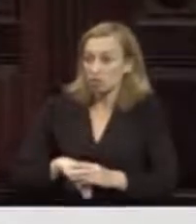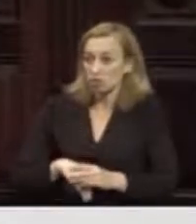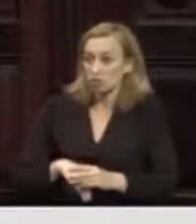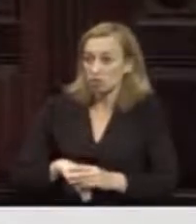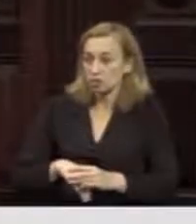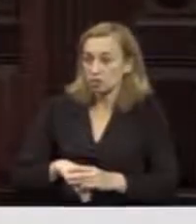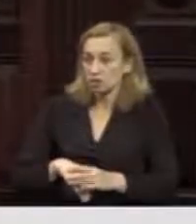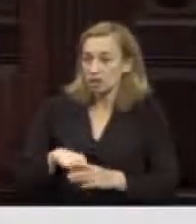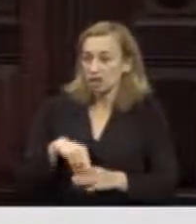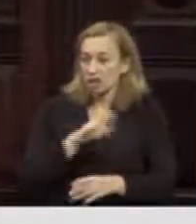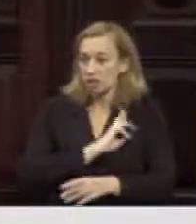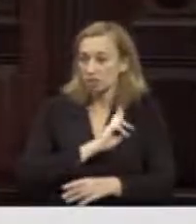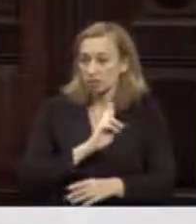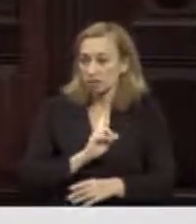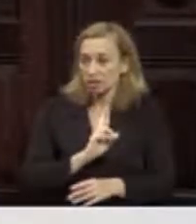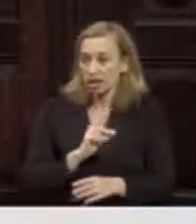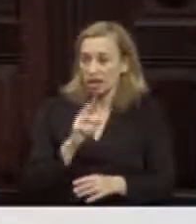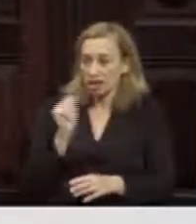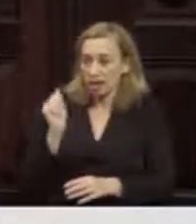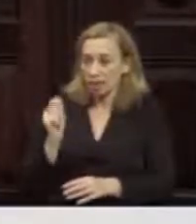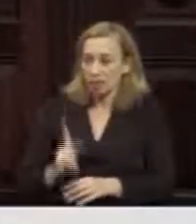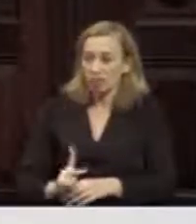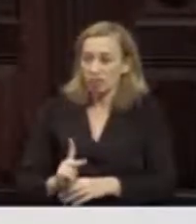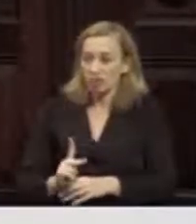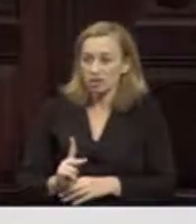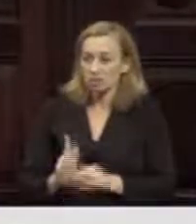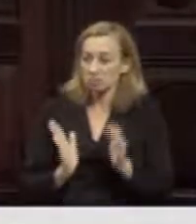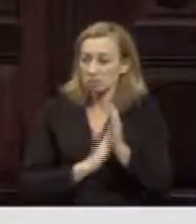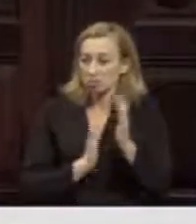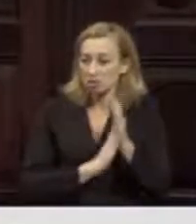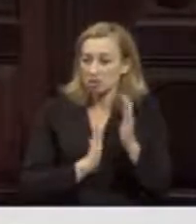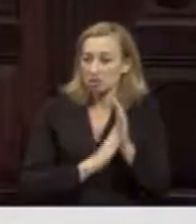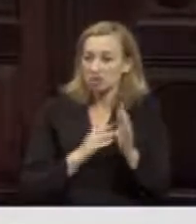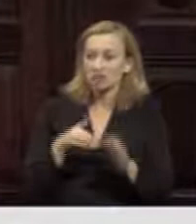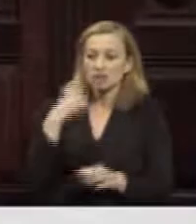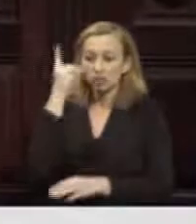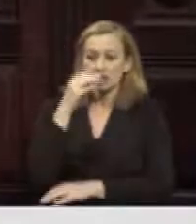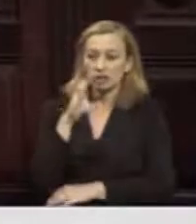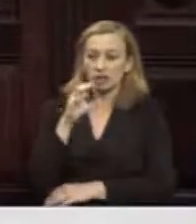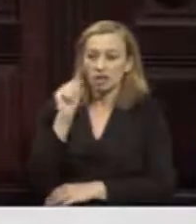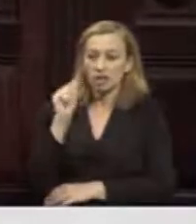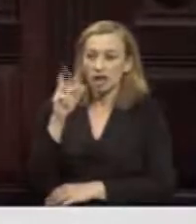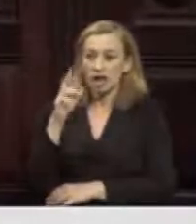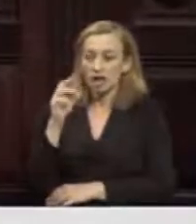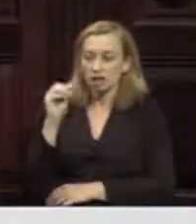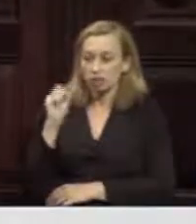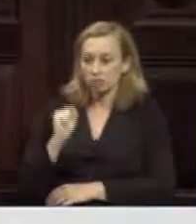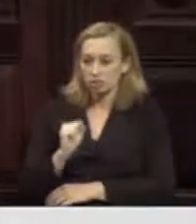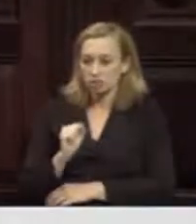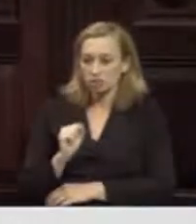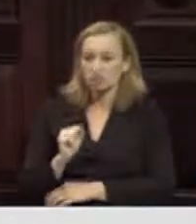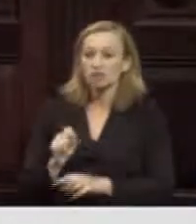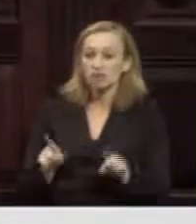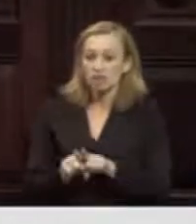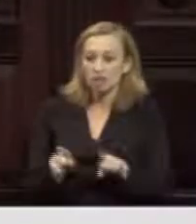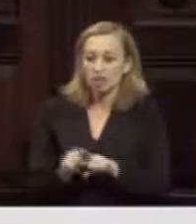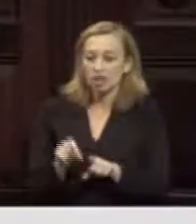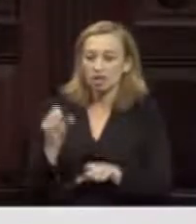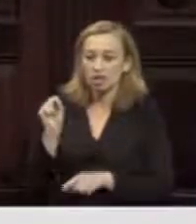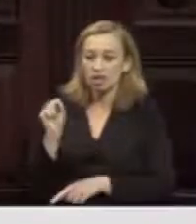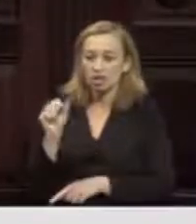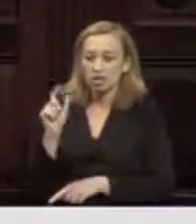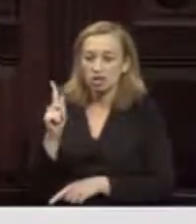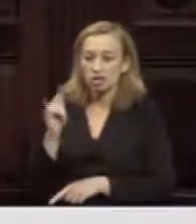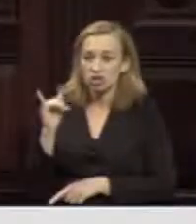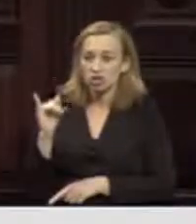as emendas, para a sua aprovação, parabenizando o deputado Carlos Mink e também o deputado Gilberto Palmares pela autoria e